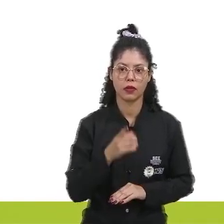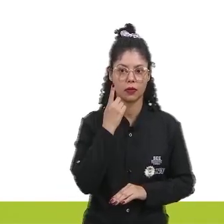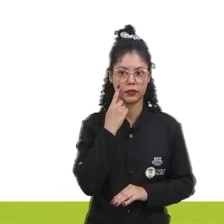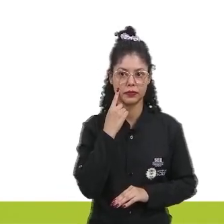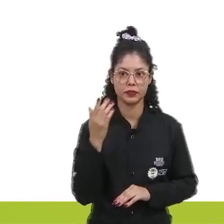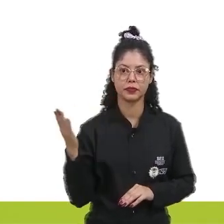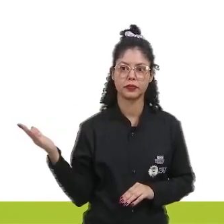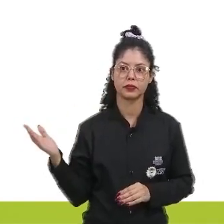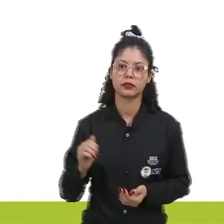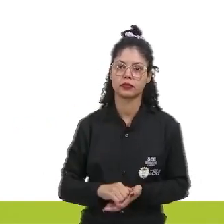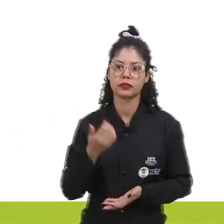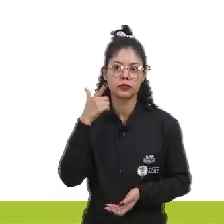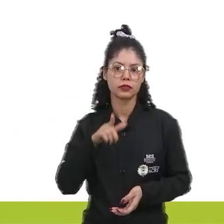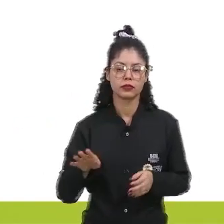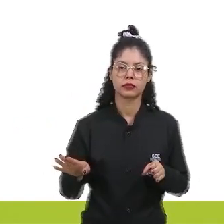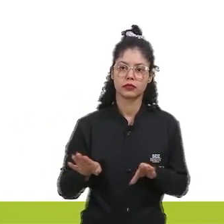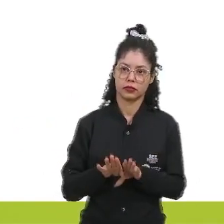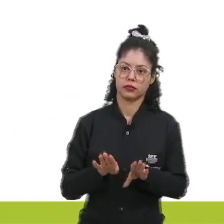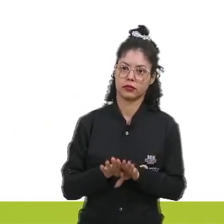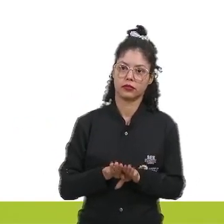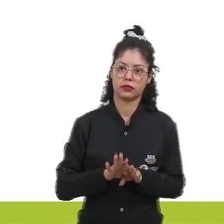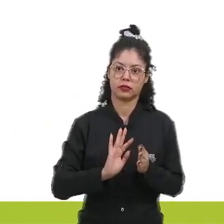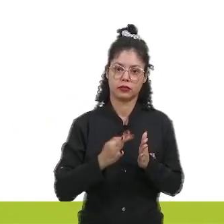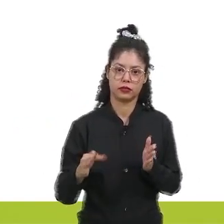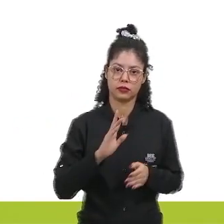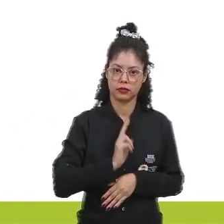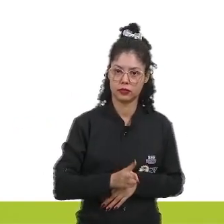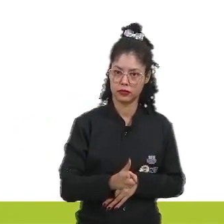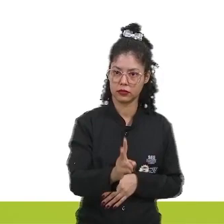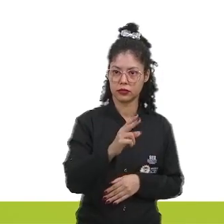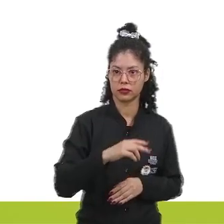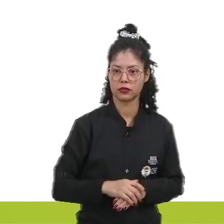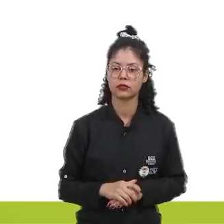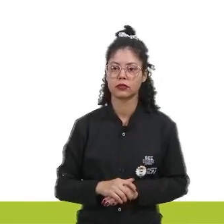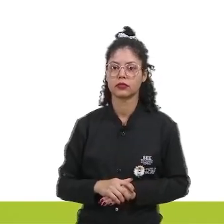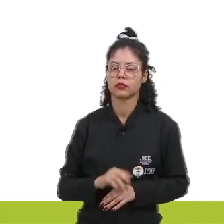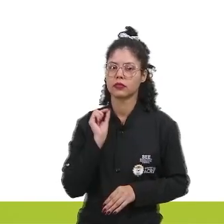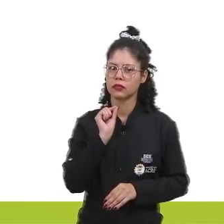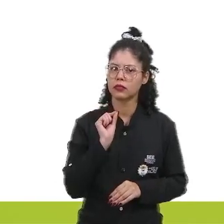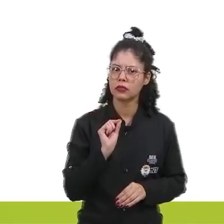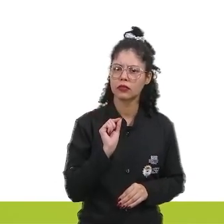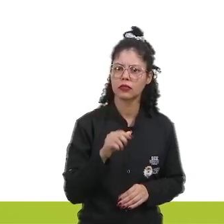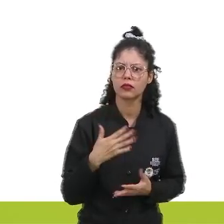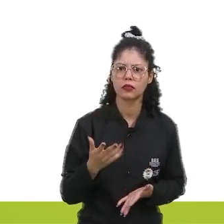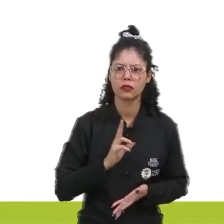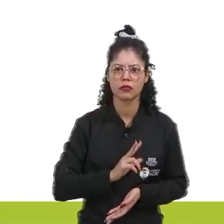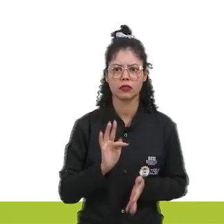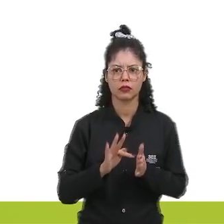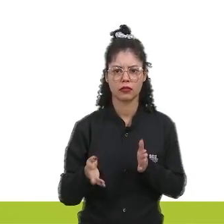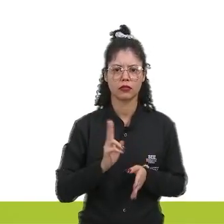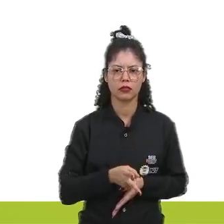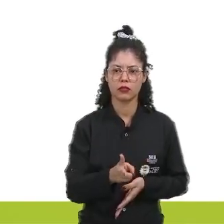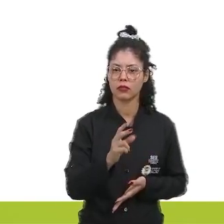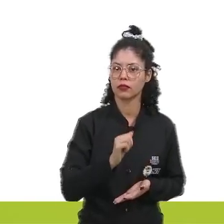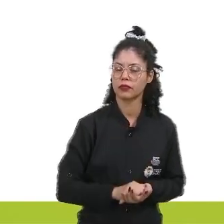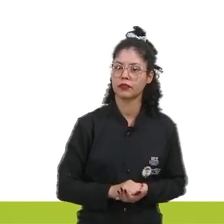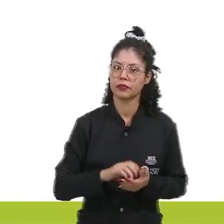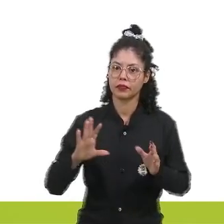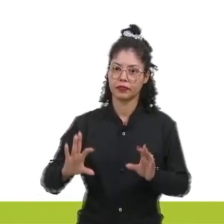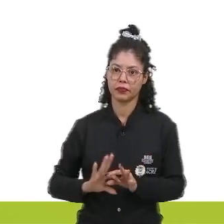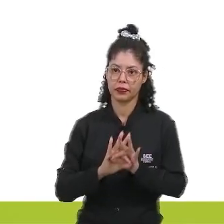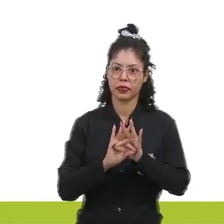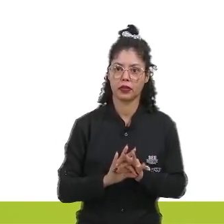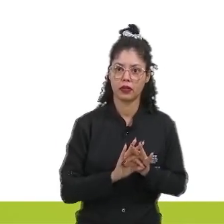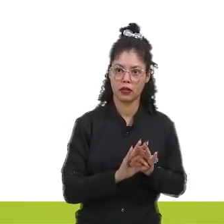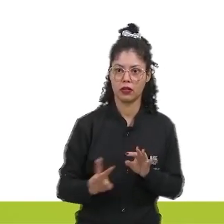aqui, a gente consegue também identificar funções constantes, né? Professor, o que é uma função constante? Uma função constante é uma função